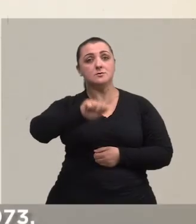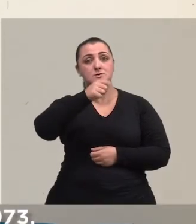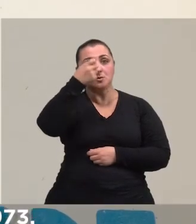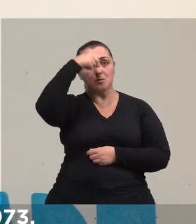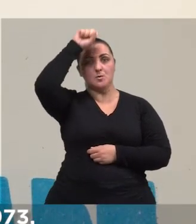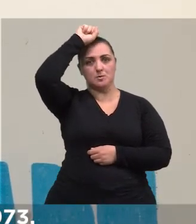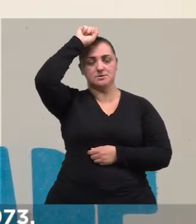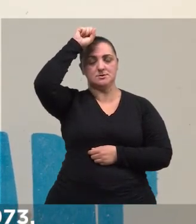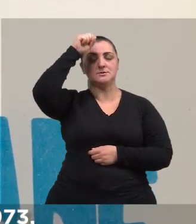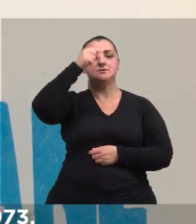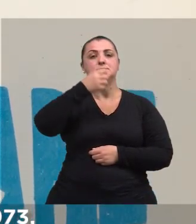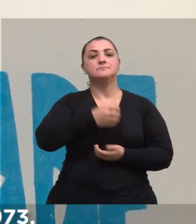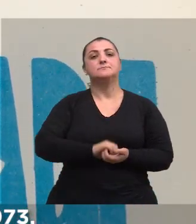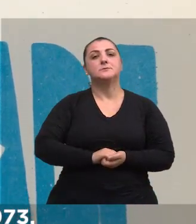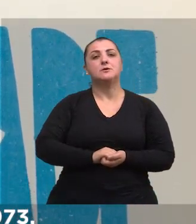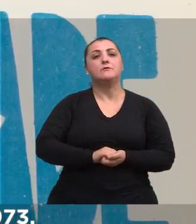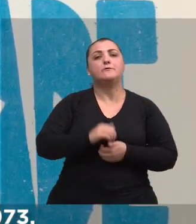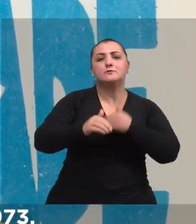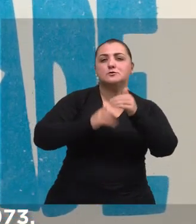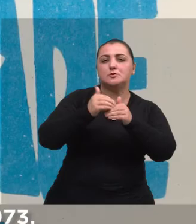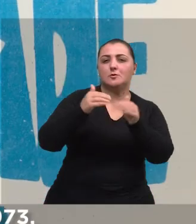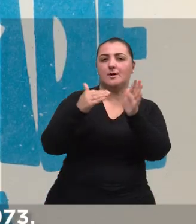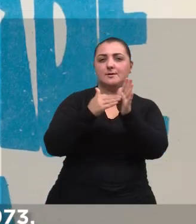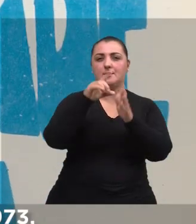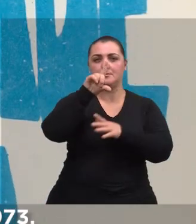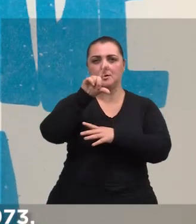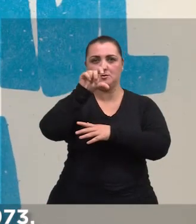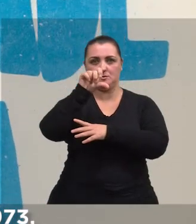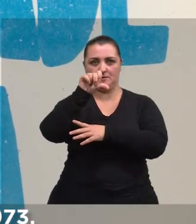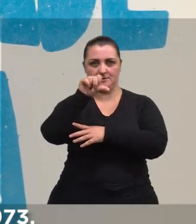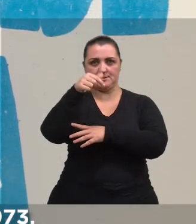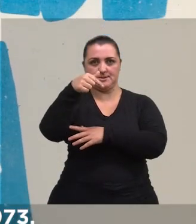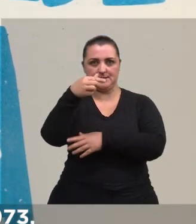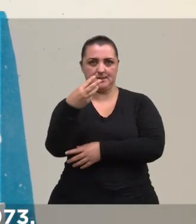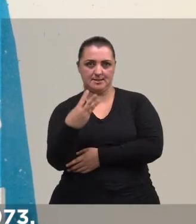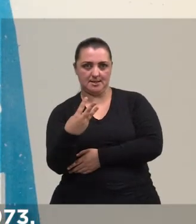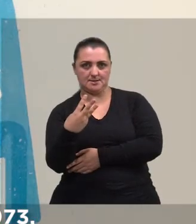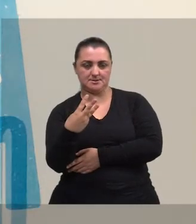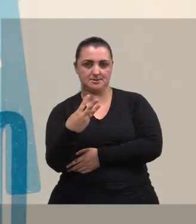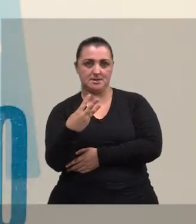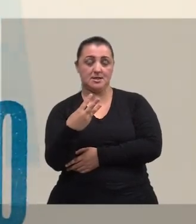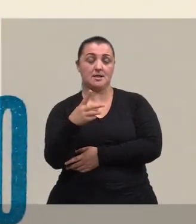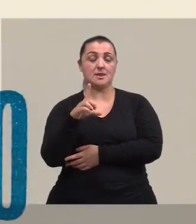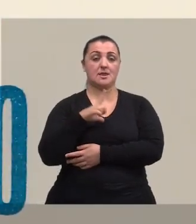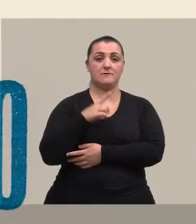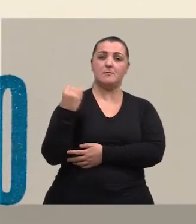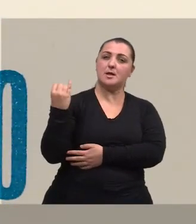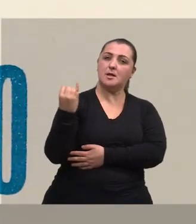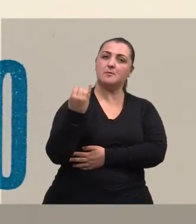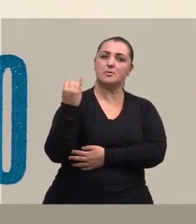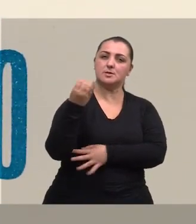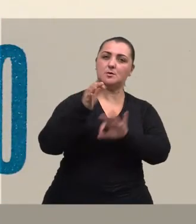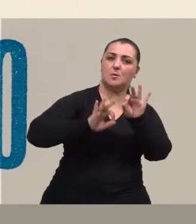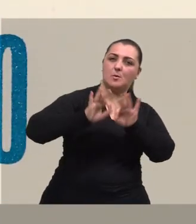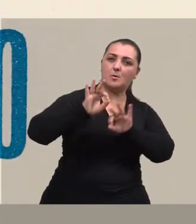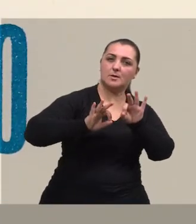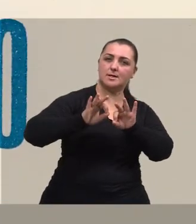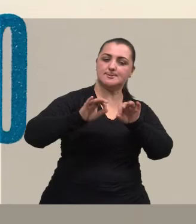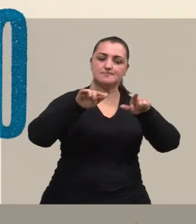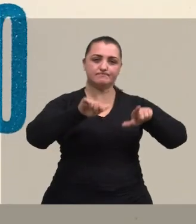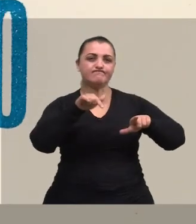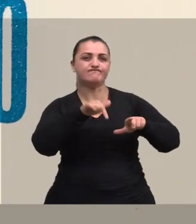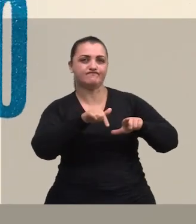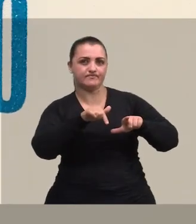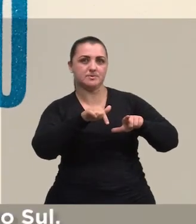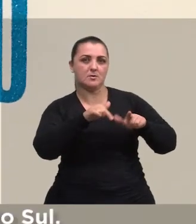A Associação Universidade de Caxias do Sul funcionou até 1973, quando sofreu uma importante